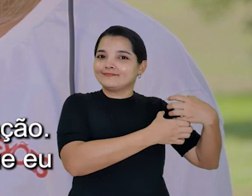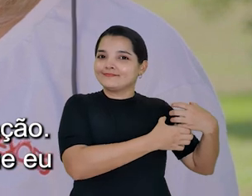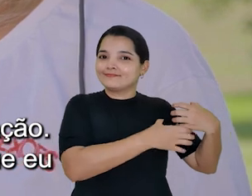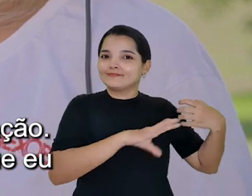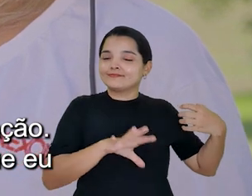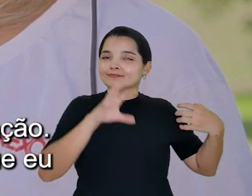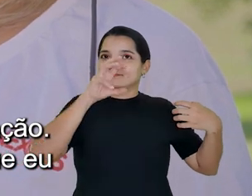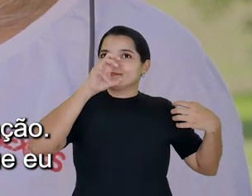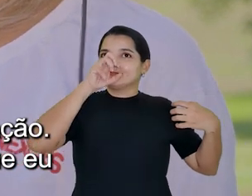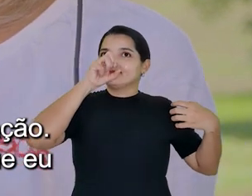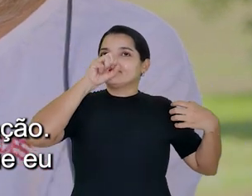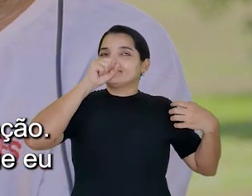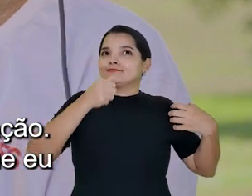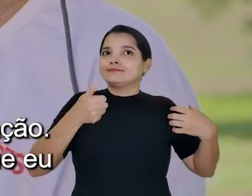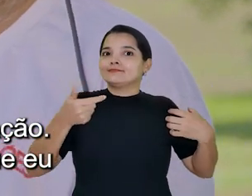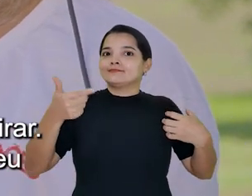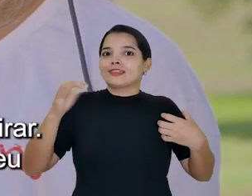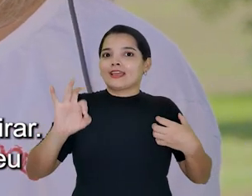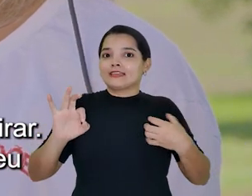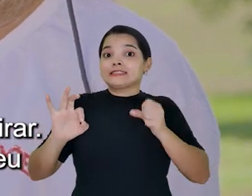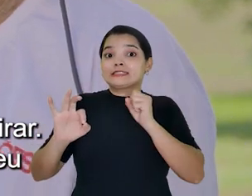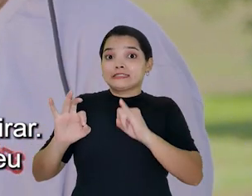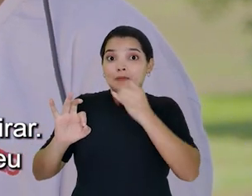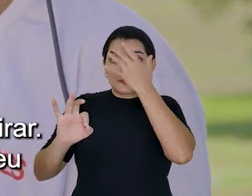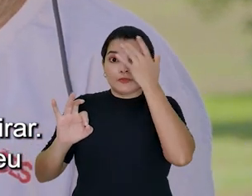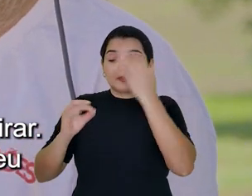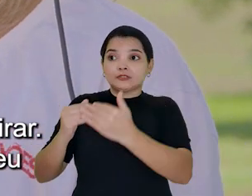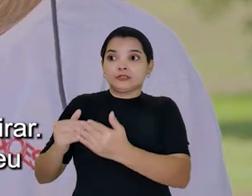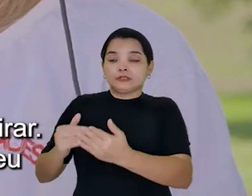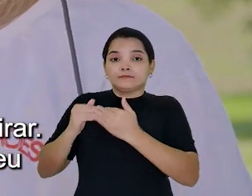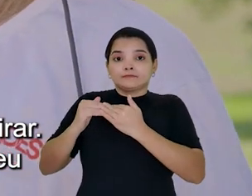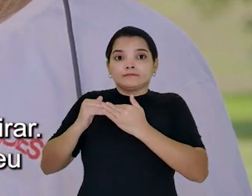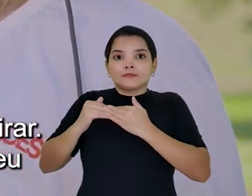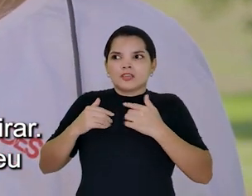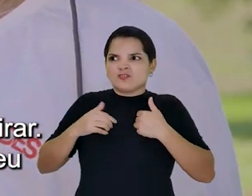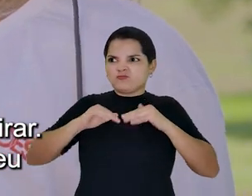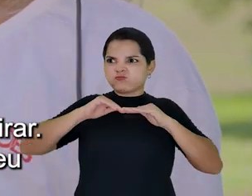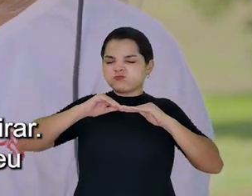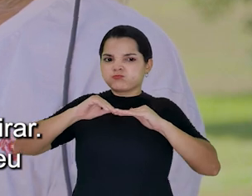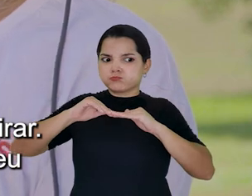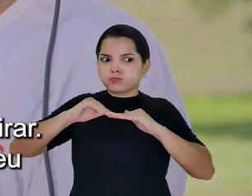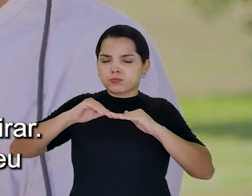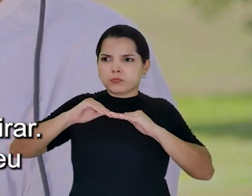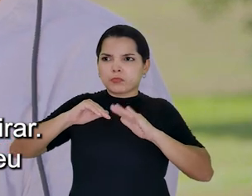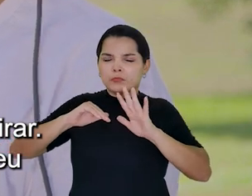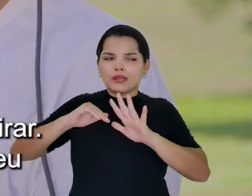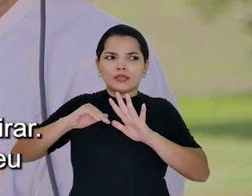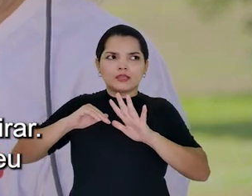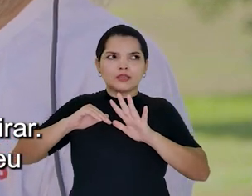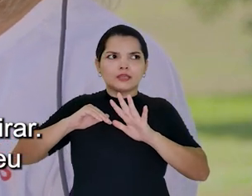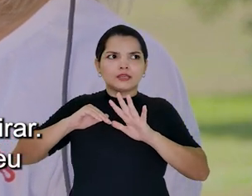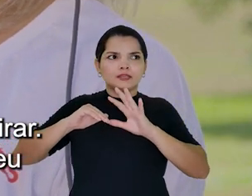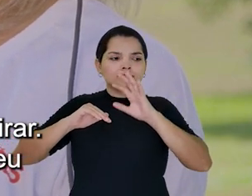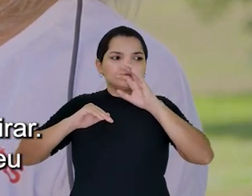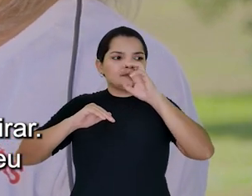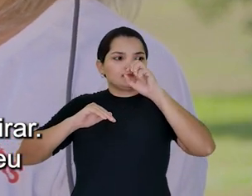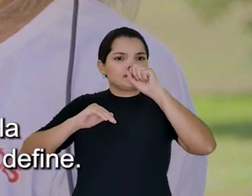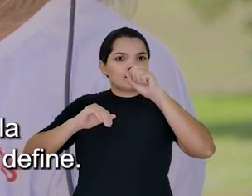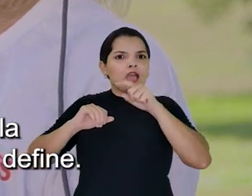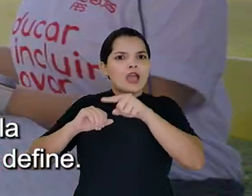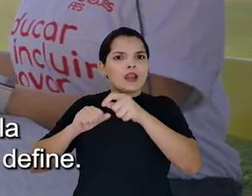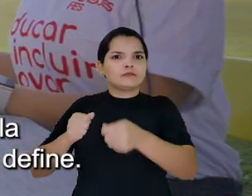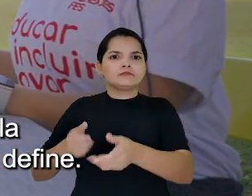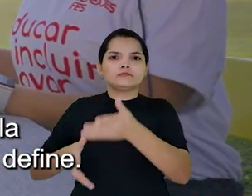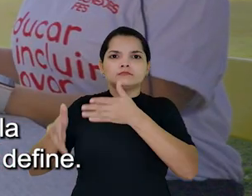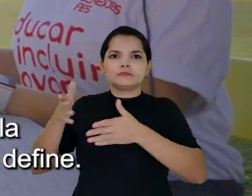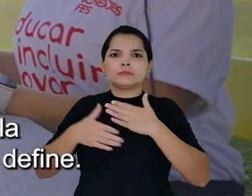respirar Opa você me disse algo que eu não gostei em vez de eu reagir eu vou respirar Pera aí que que ela me disse de fato que que